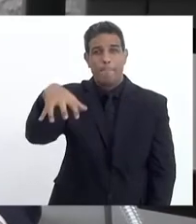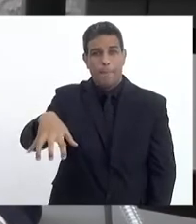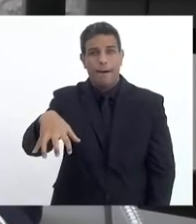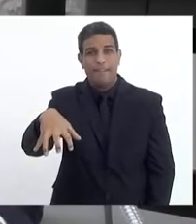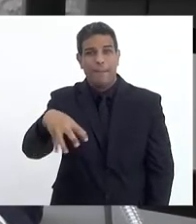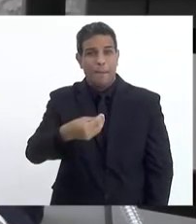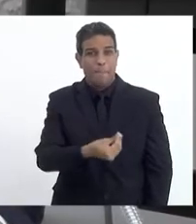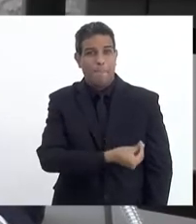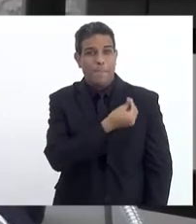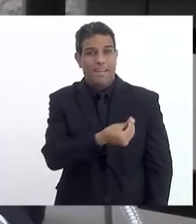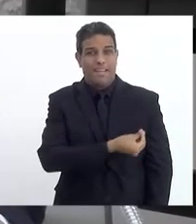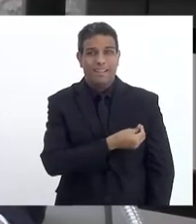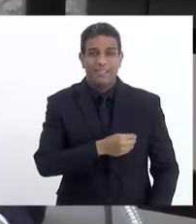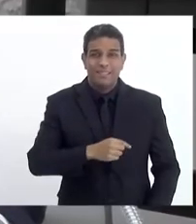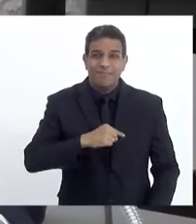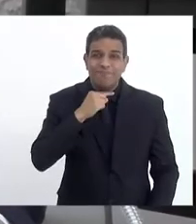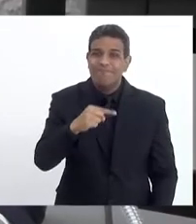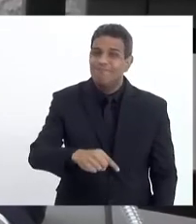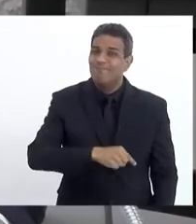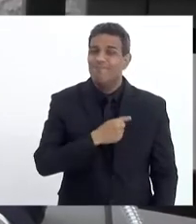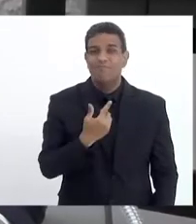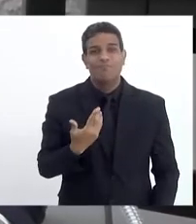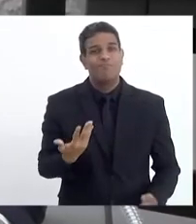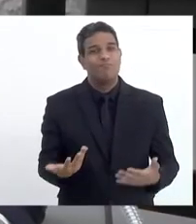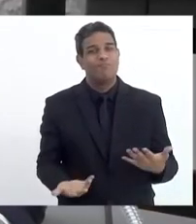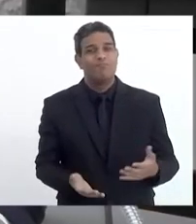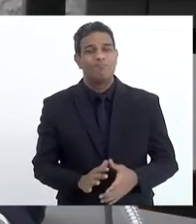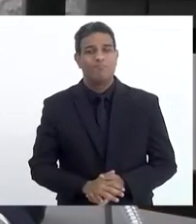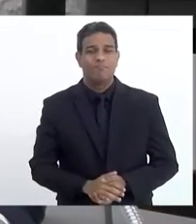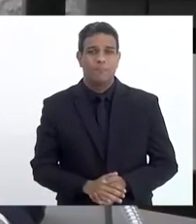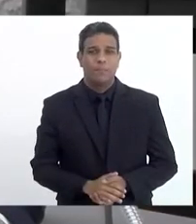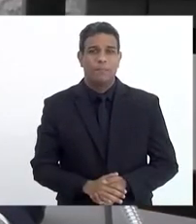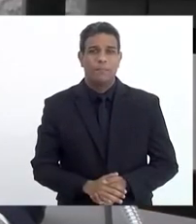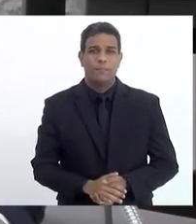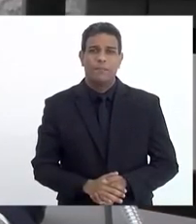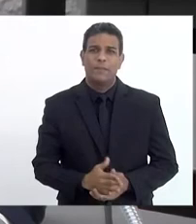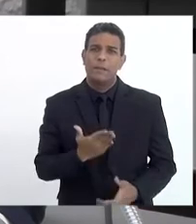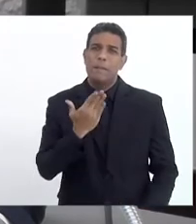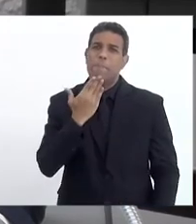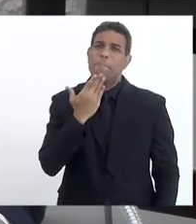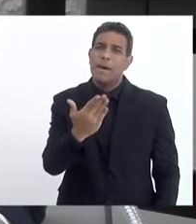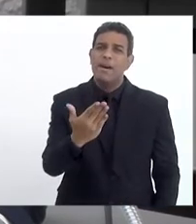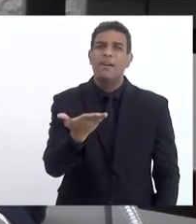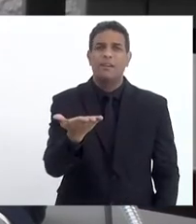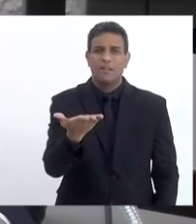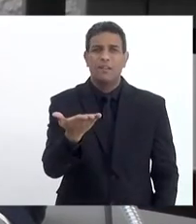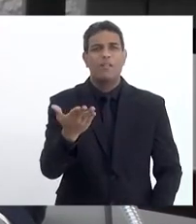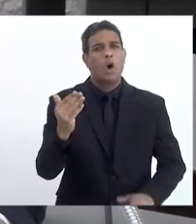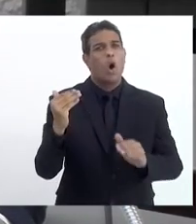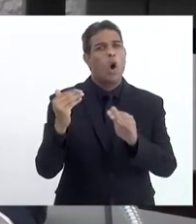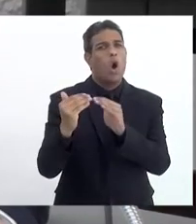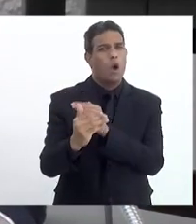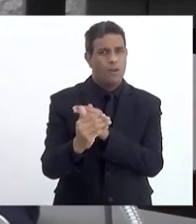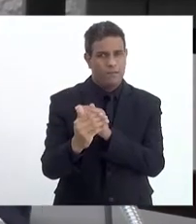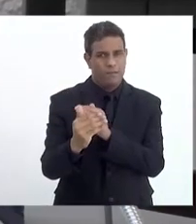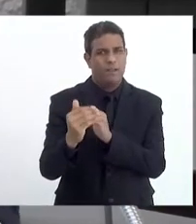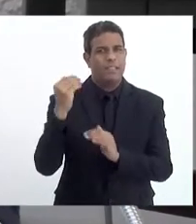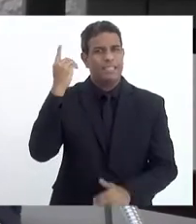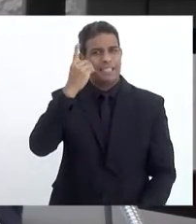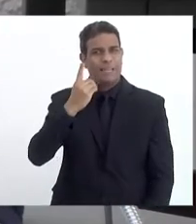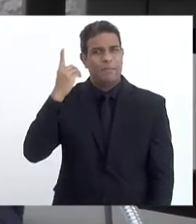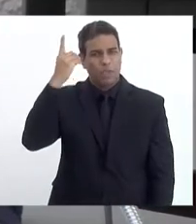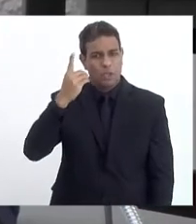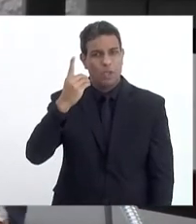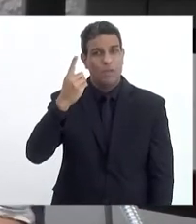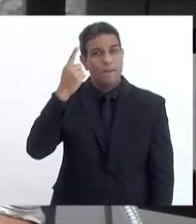Militar. No mérito, eu até me permito divergir do Gilviano, mas o projeto precisa ser